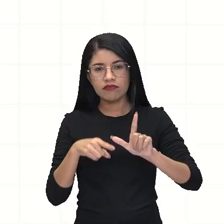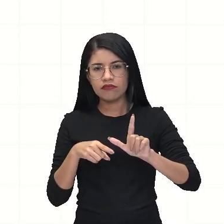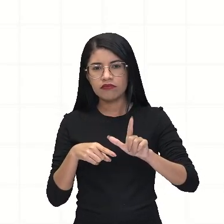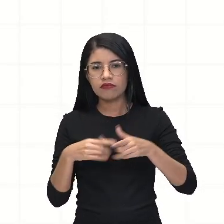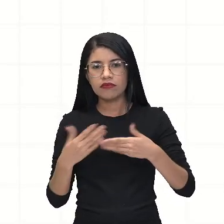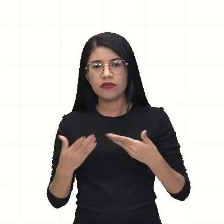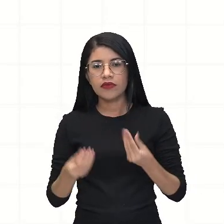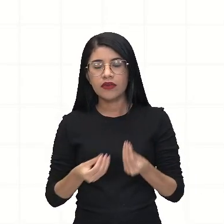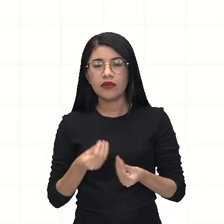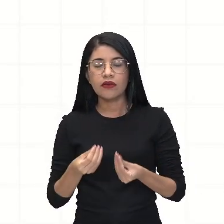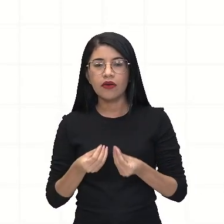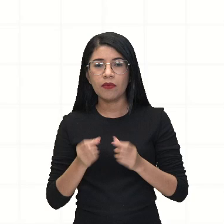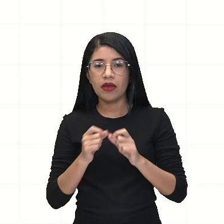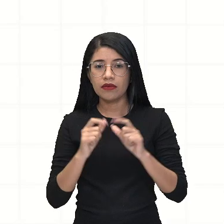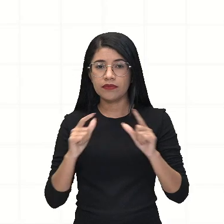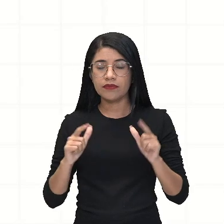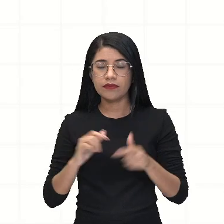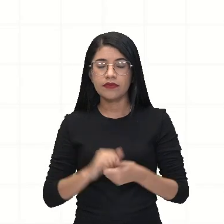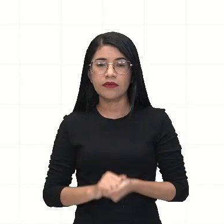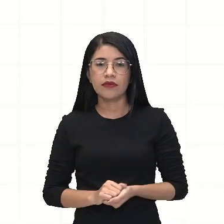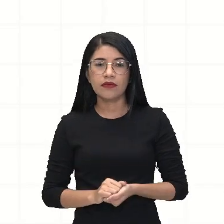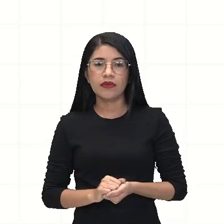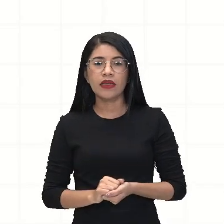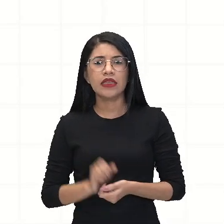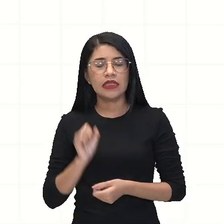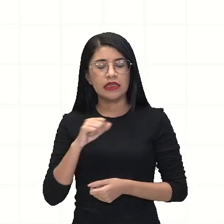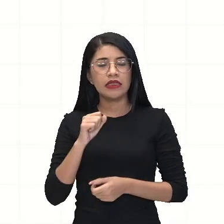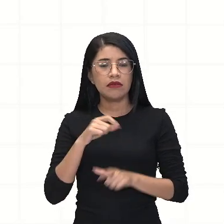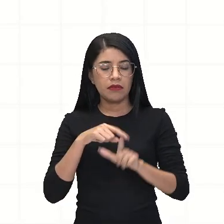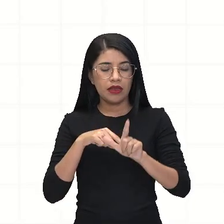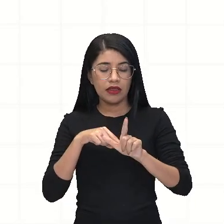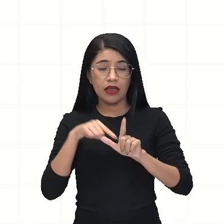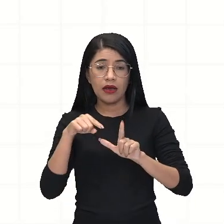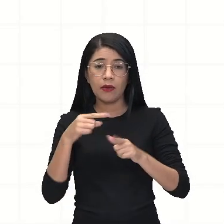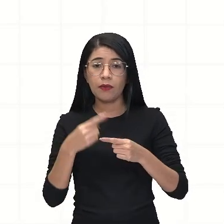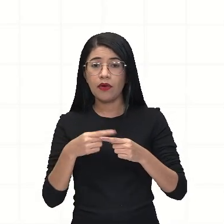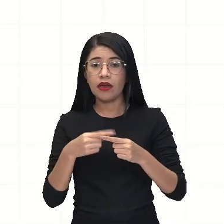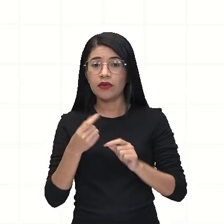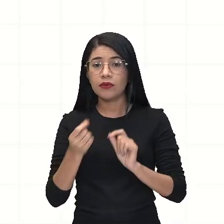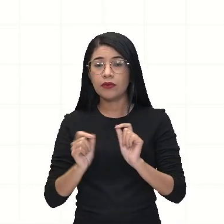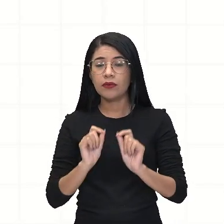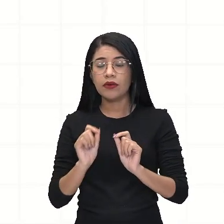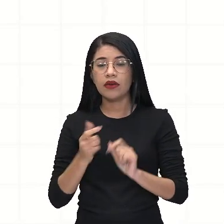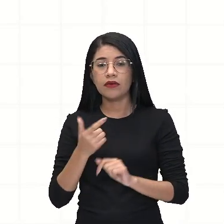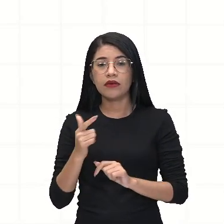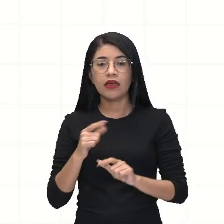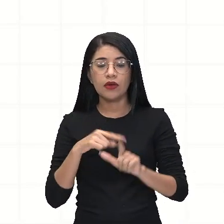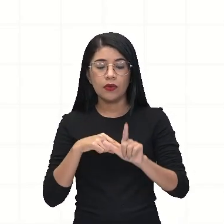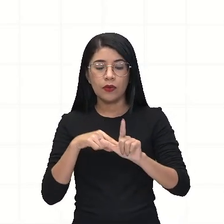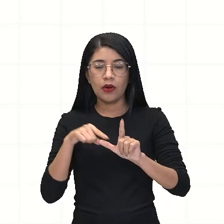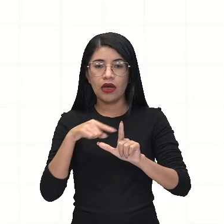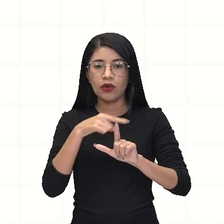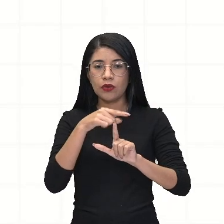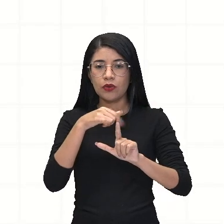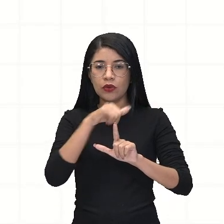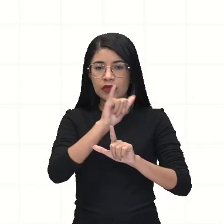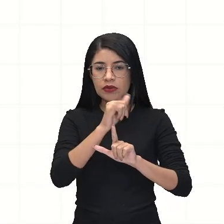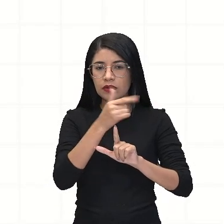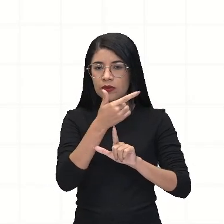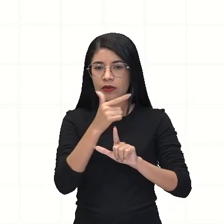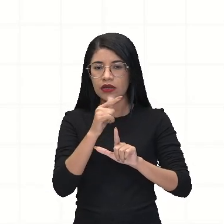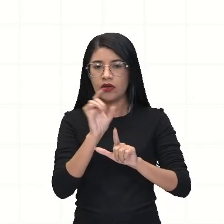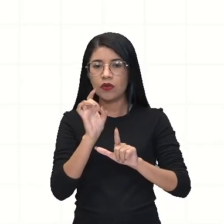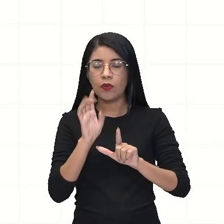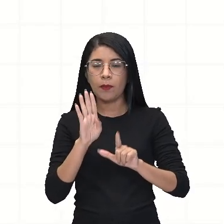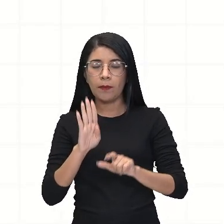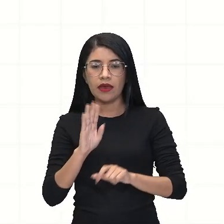origem? A gente viu que passa pela origem, né? Justamente porque a gente não vai ter marcações aqui no eixo Y, porque o B é